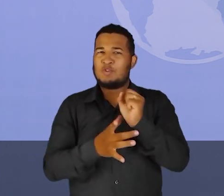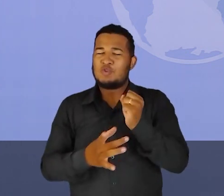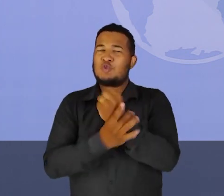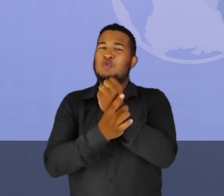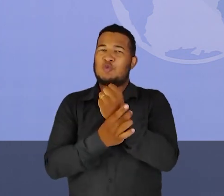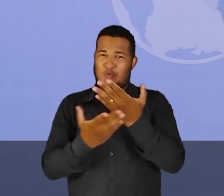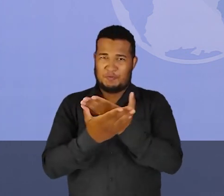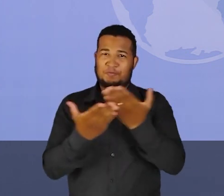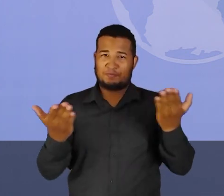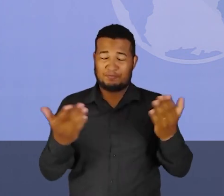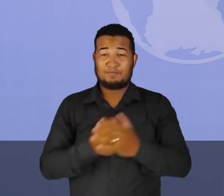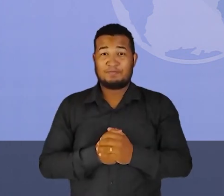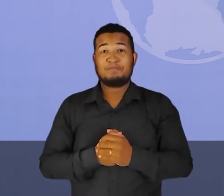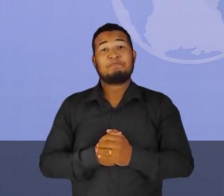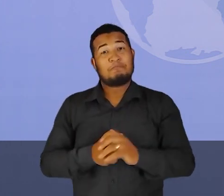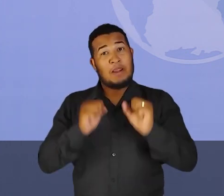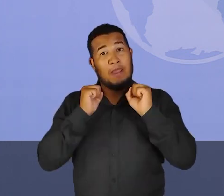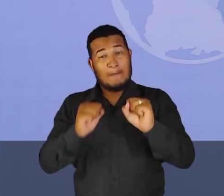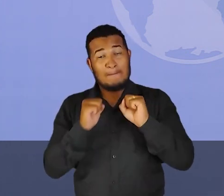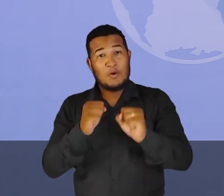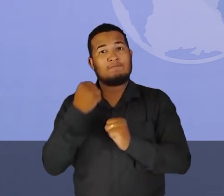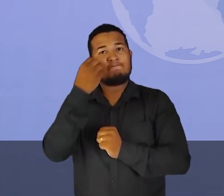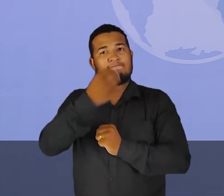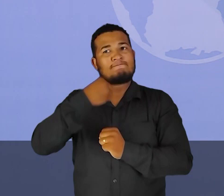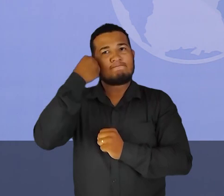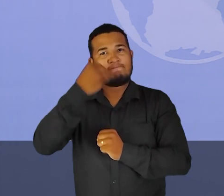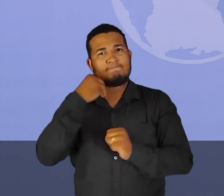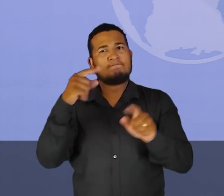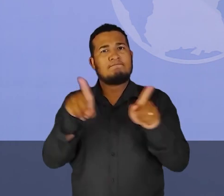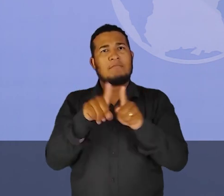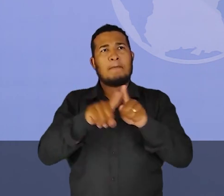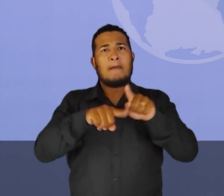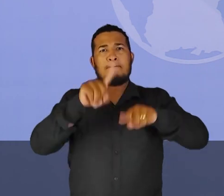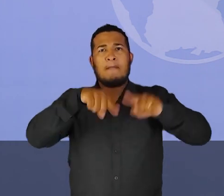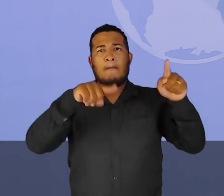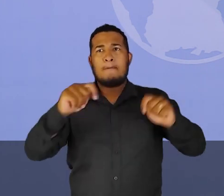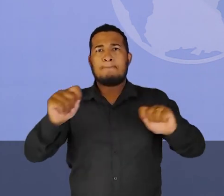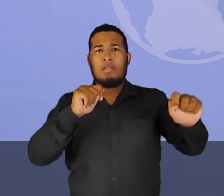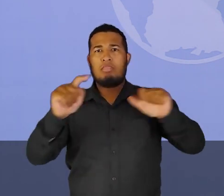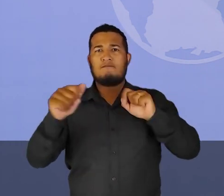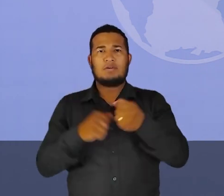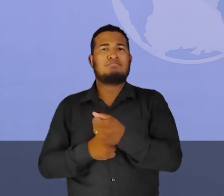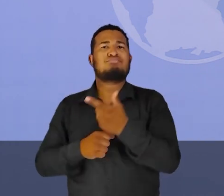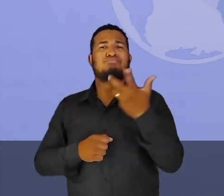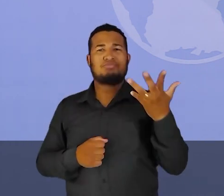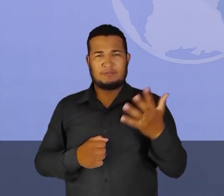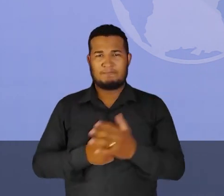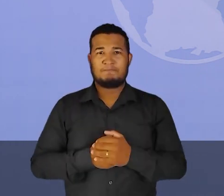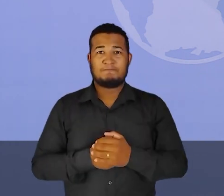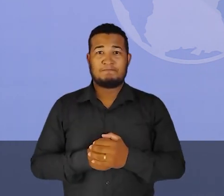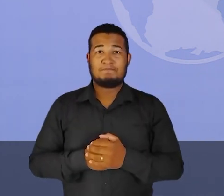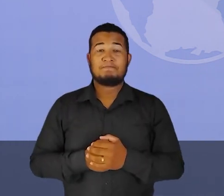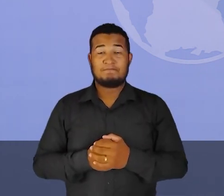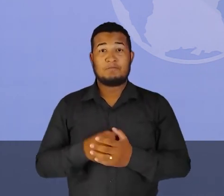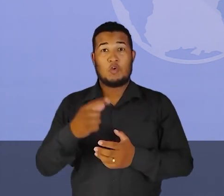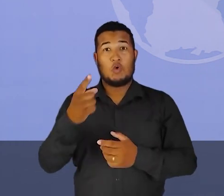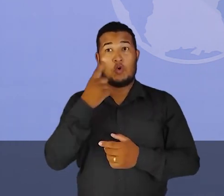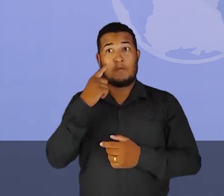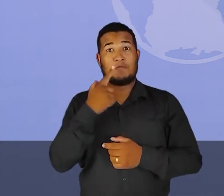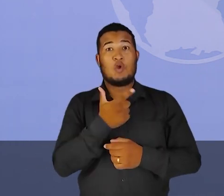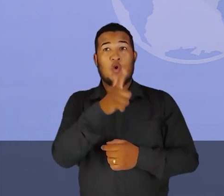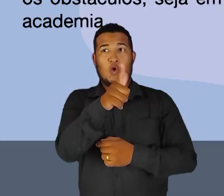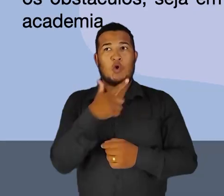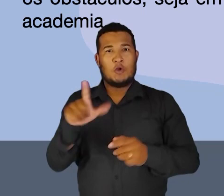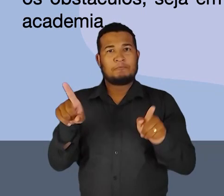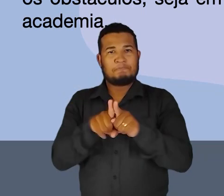você. E aí você vai poder vivenciar e ter acesso a todos esses benefícios. Vamos acompanhar um pouquinho mais de outras práticas no próximo